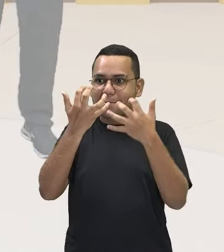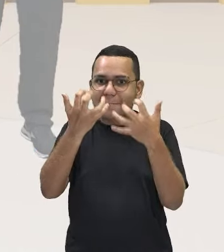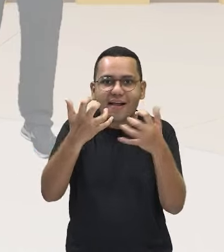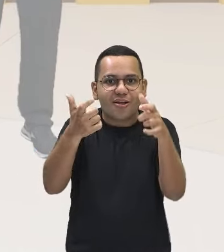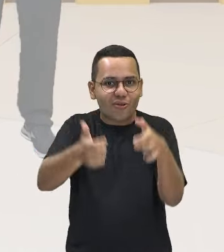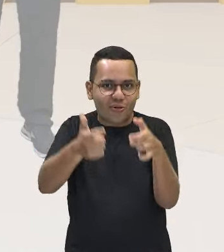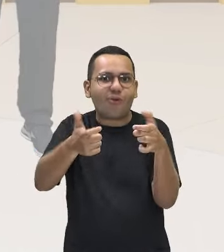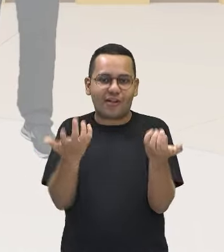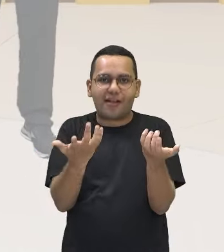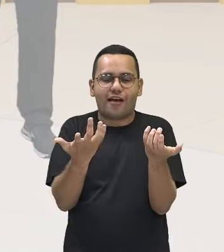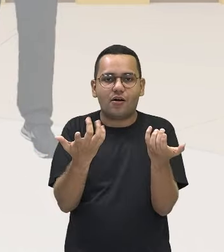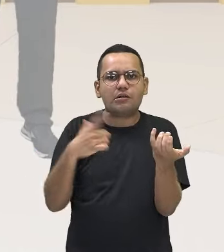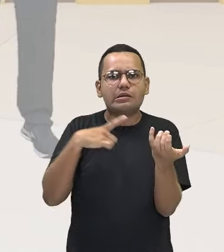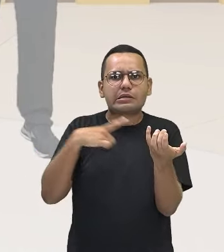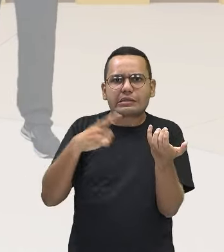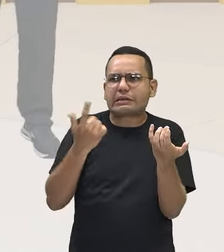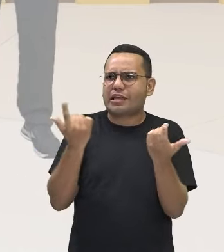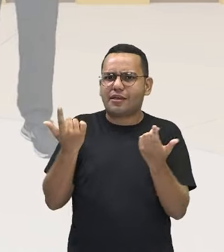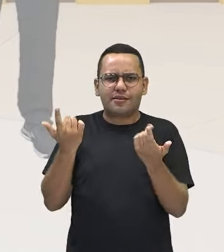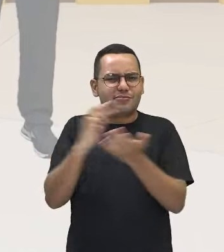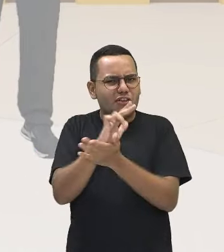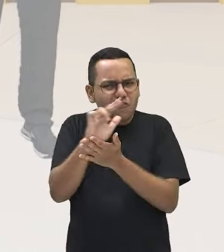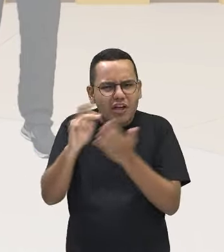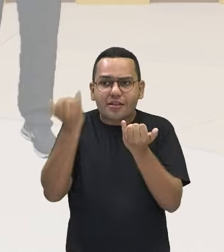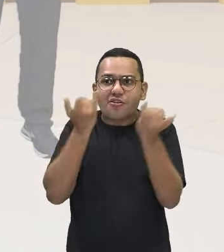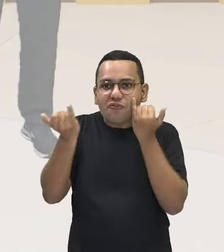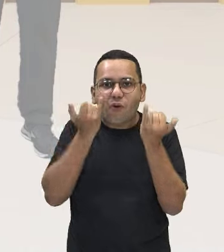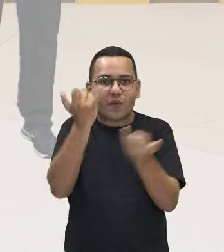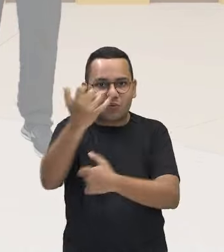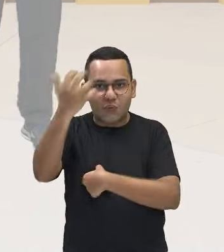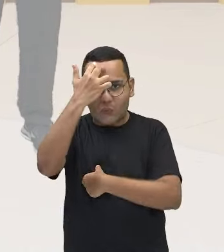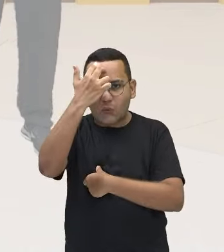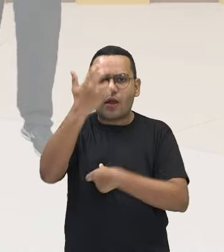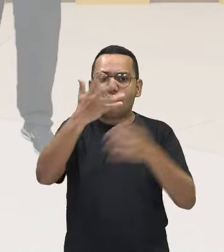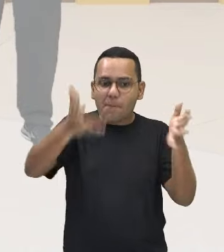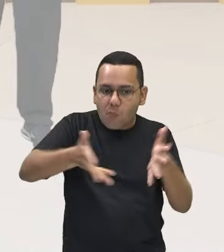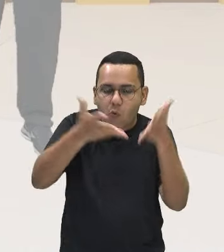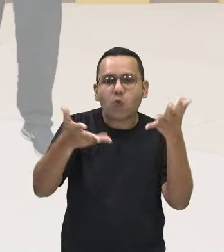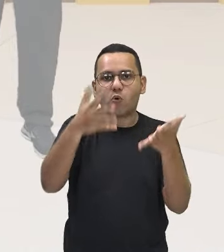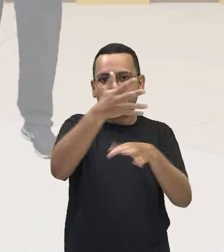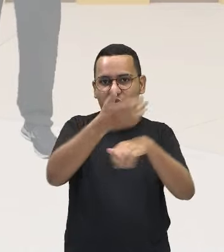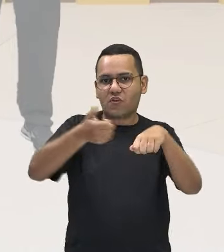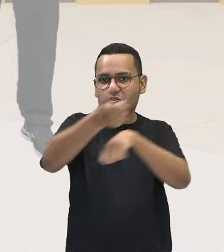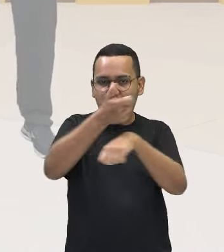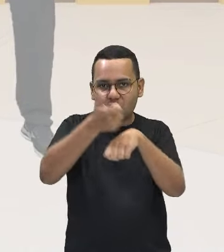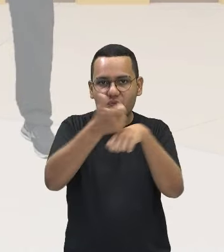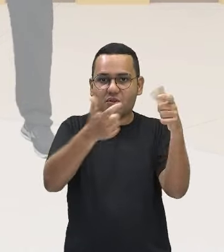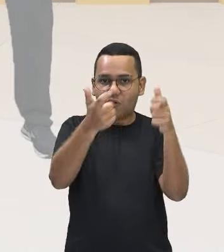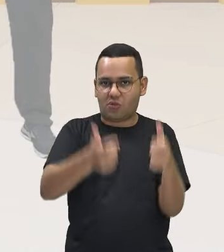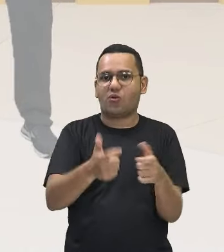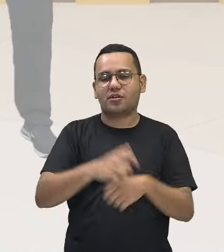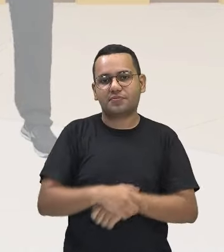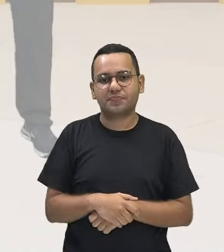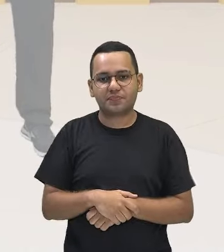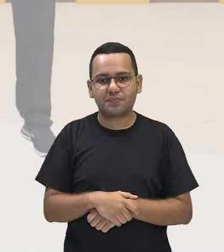a herança cultural e expressões artísticas locais. Mais uma vez, o artista